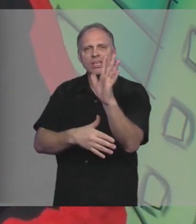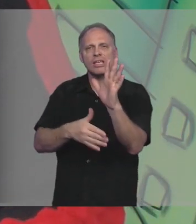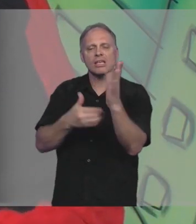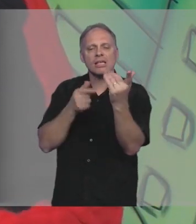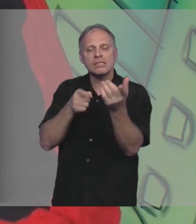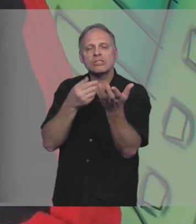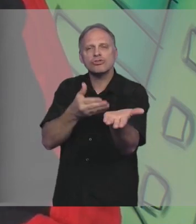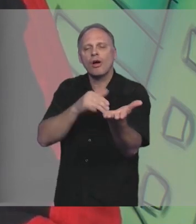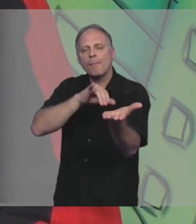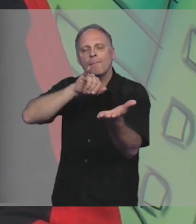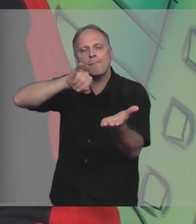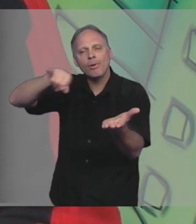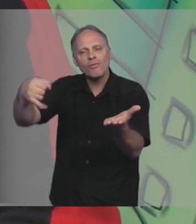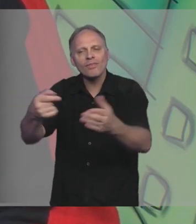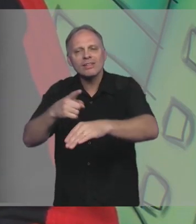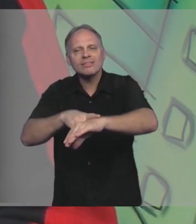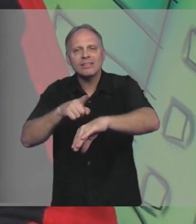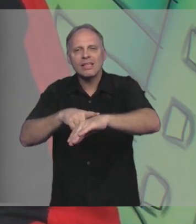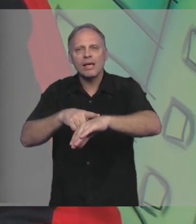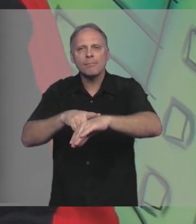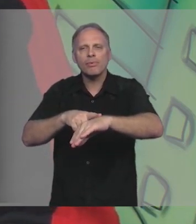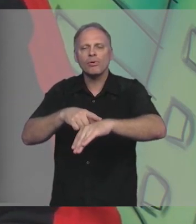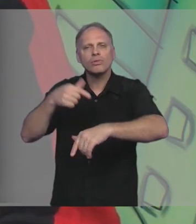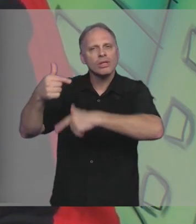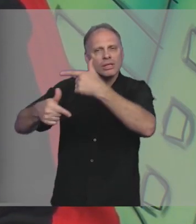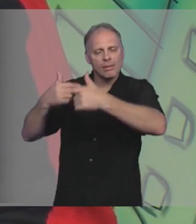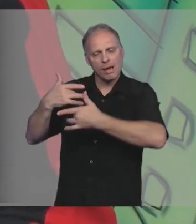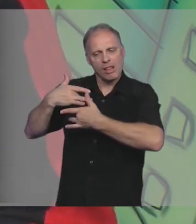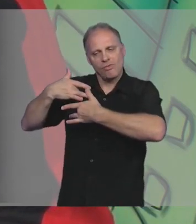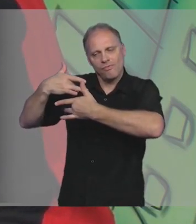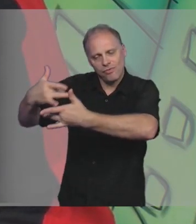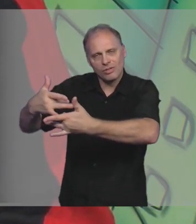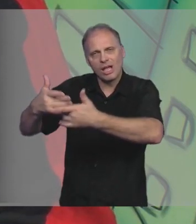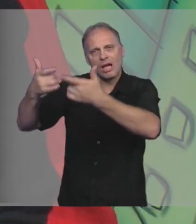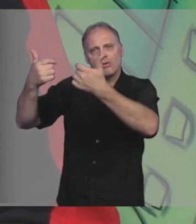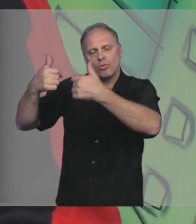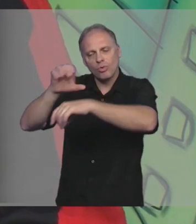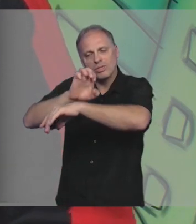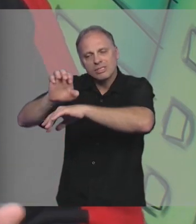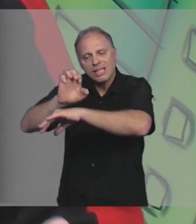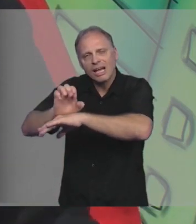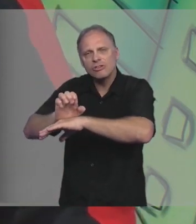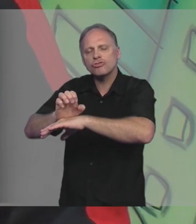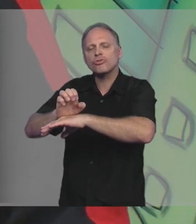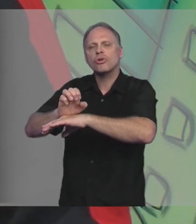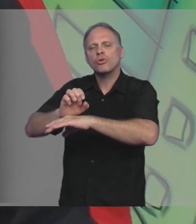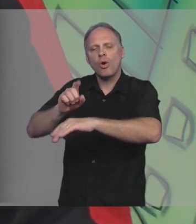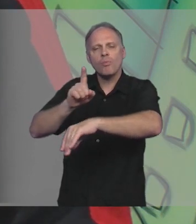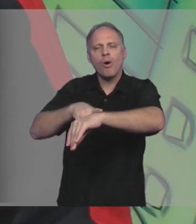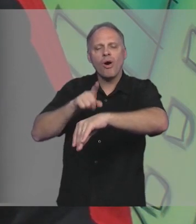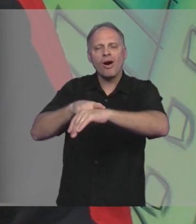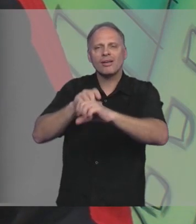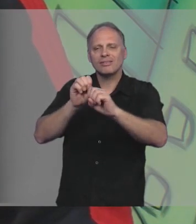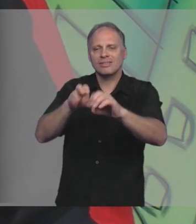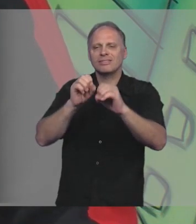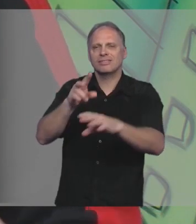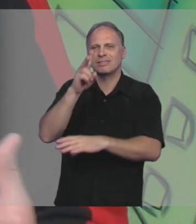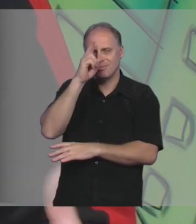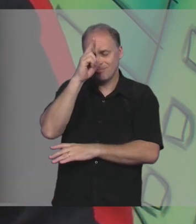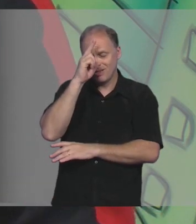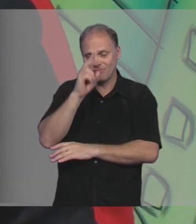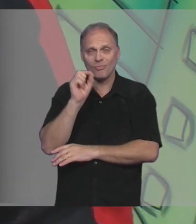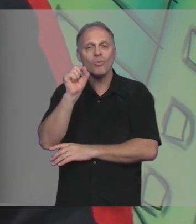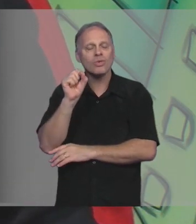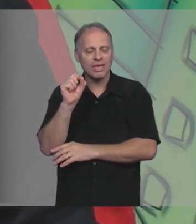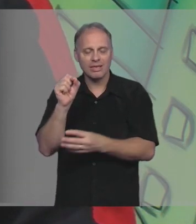pode aproveitar esse tempo como de trabalho voluntário ou de estágio como carga horária no ensino médio. O que